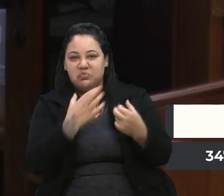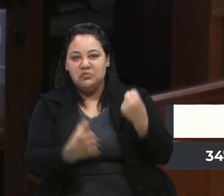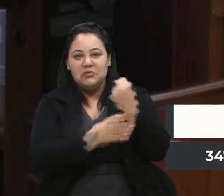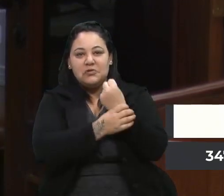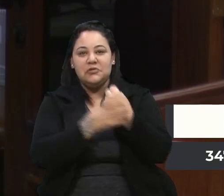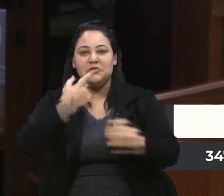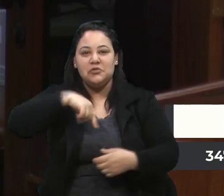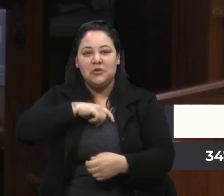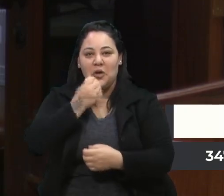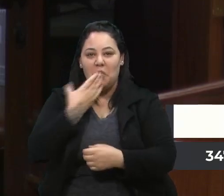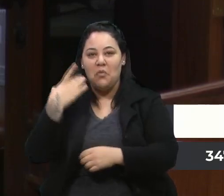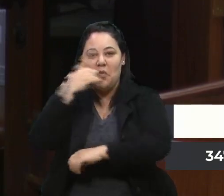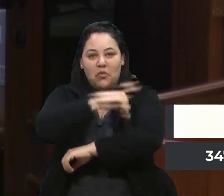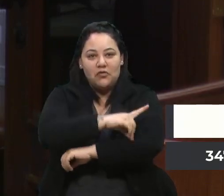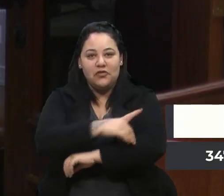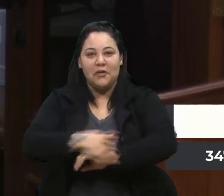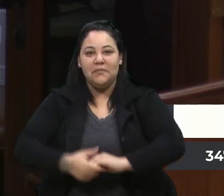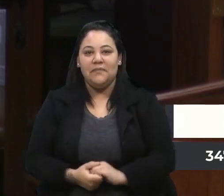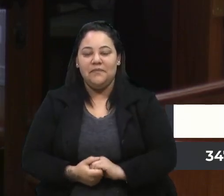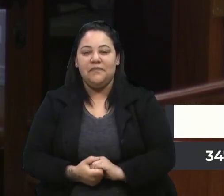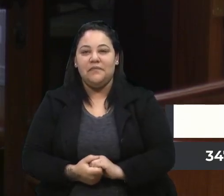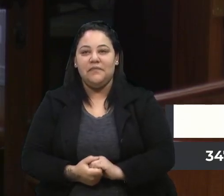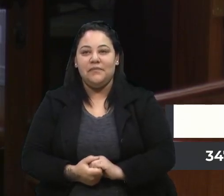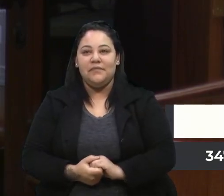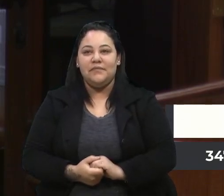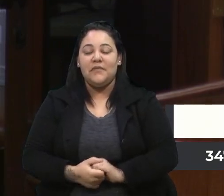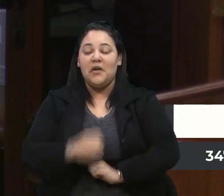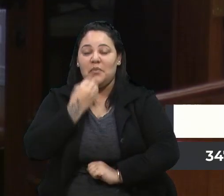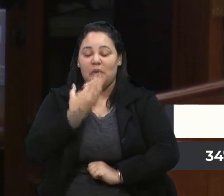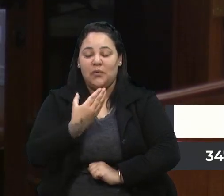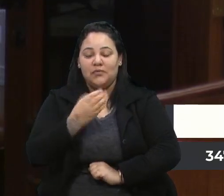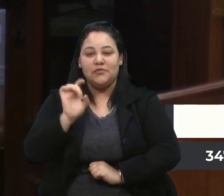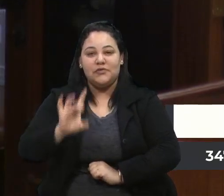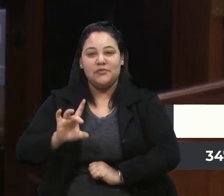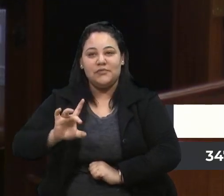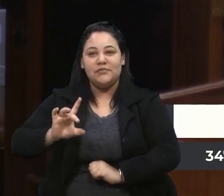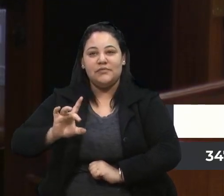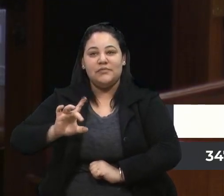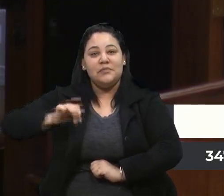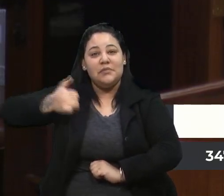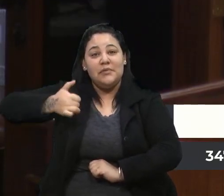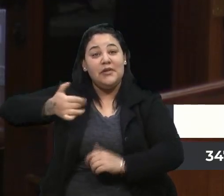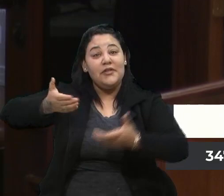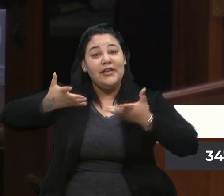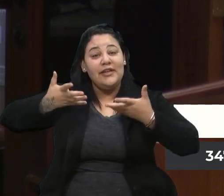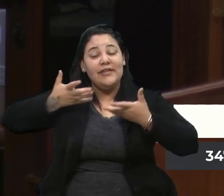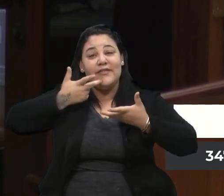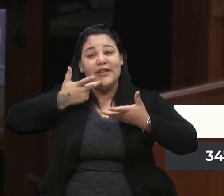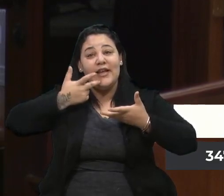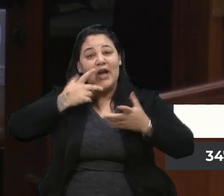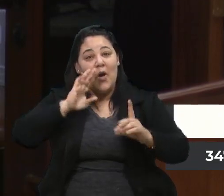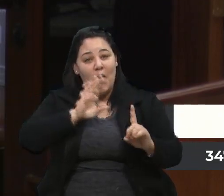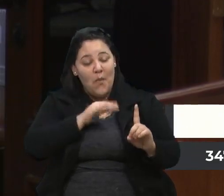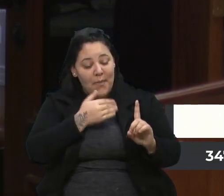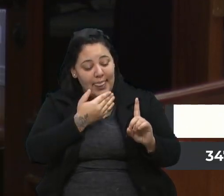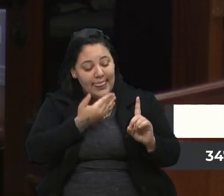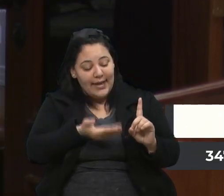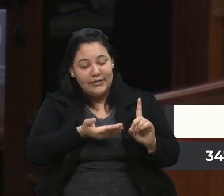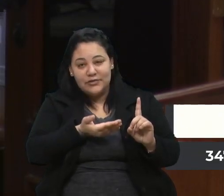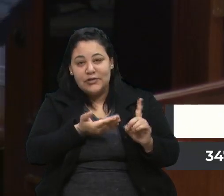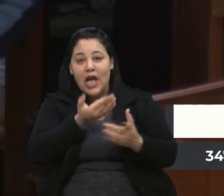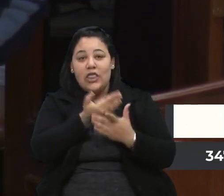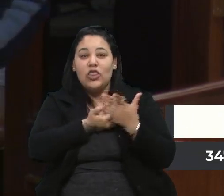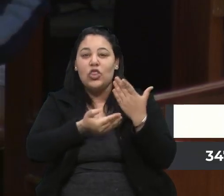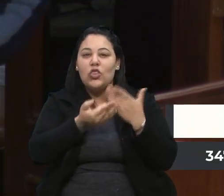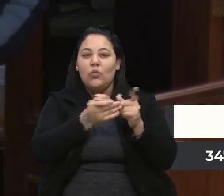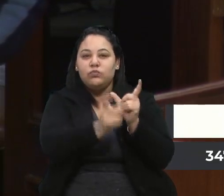dia. Bom, eu só, primeiramente, gostaria de falar aqui em homenagem a todos os integrantes do 12